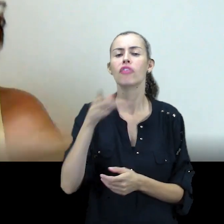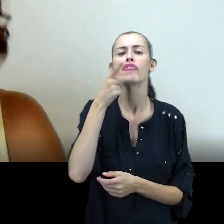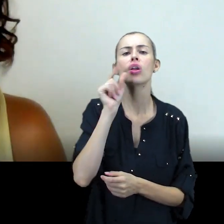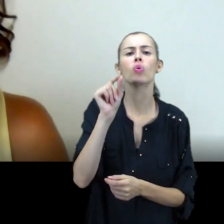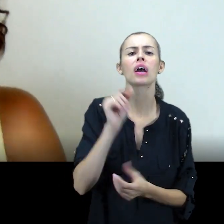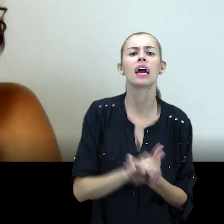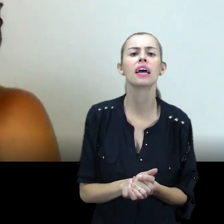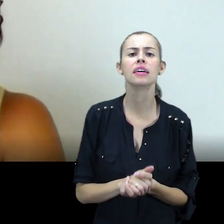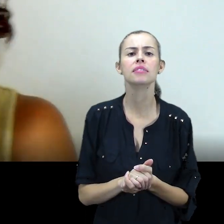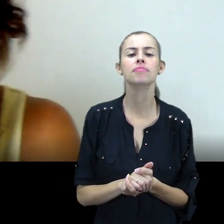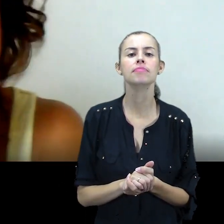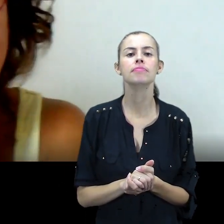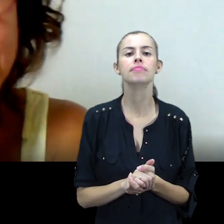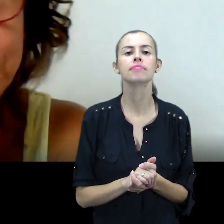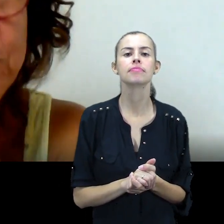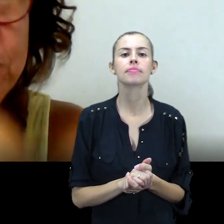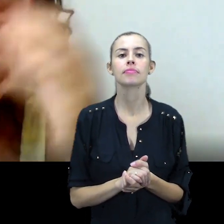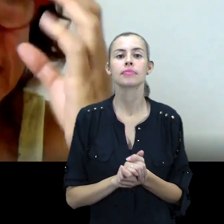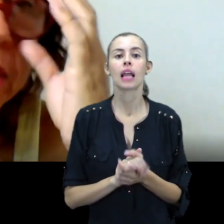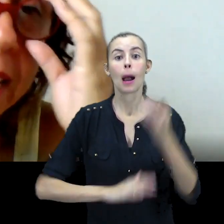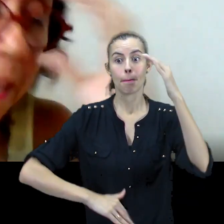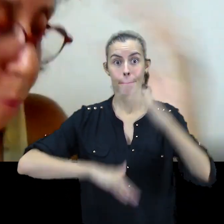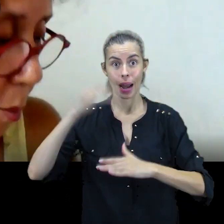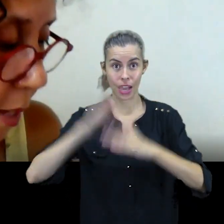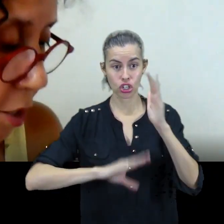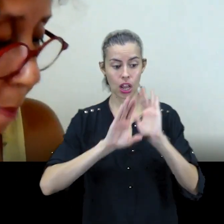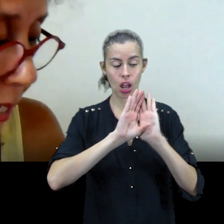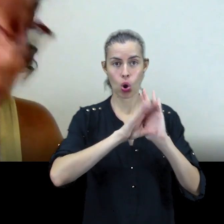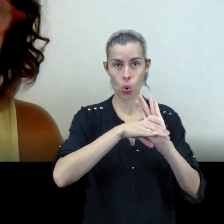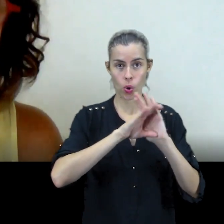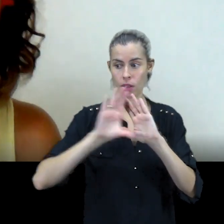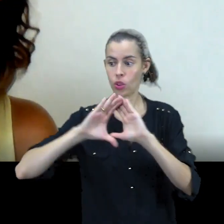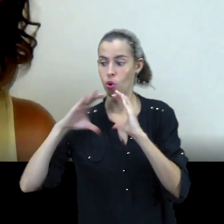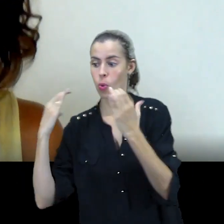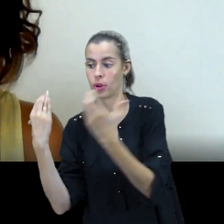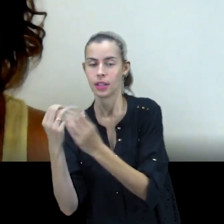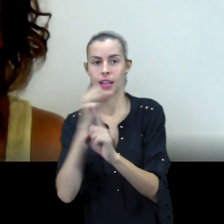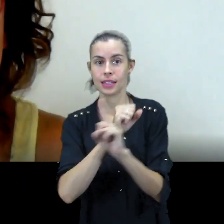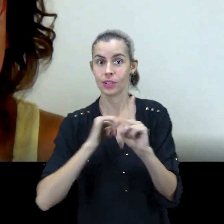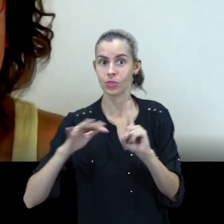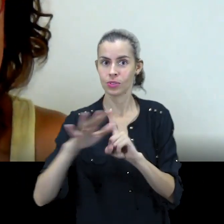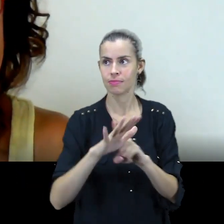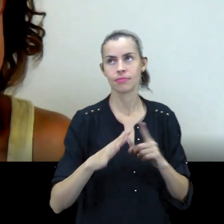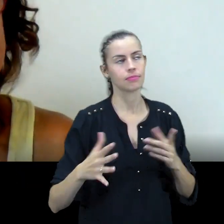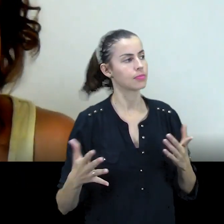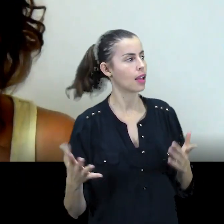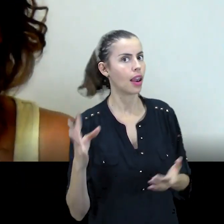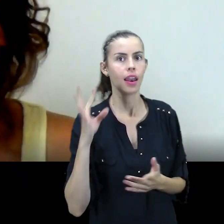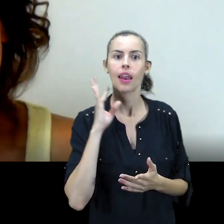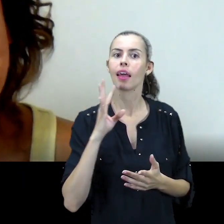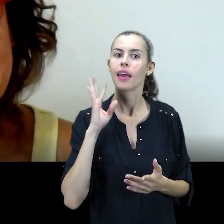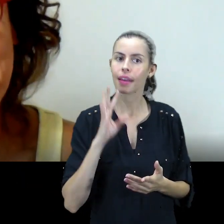projetos interunidades. Isso é muito bacana. A gente tem aqui, por enquanto, as disciplinas EX que tentam fazer isso. Mas